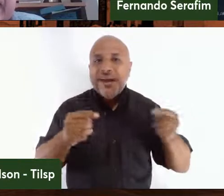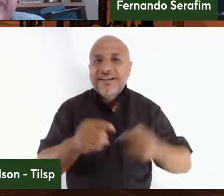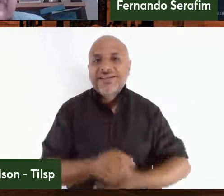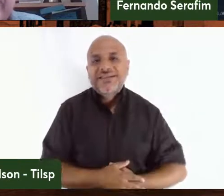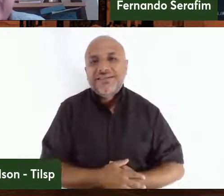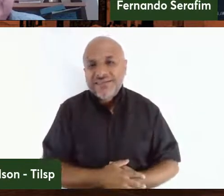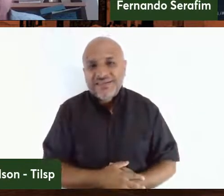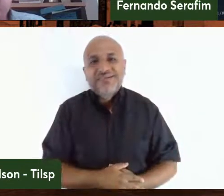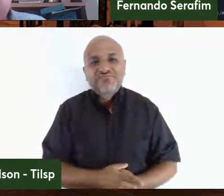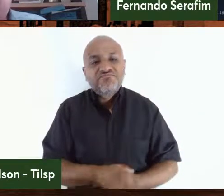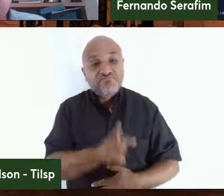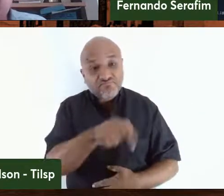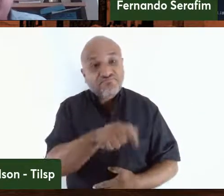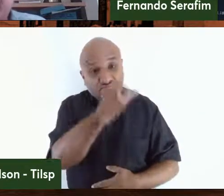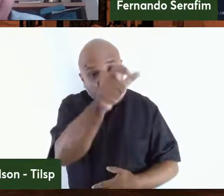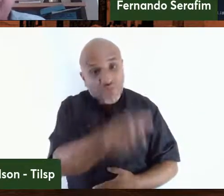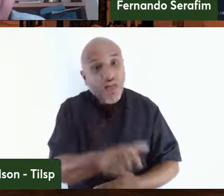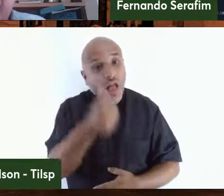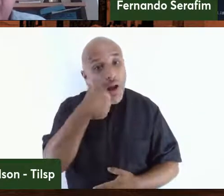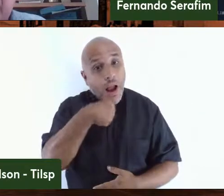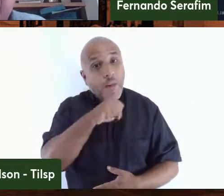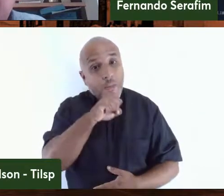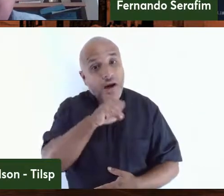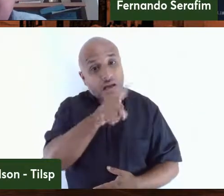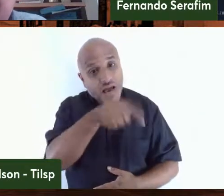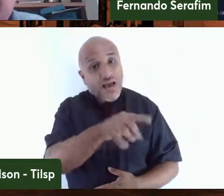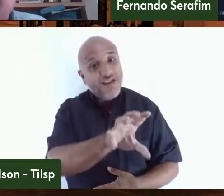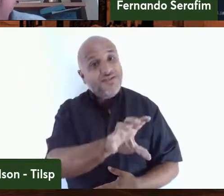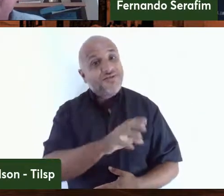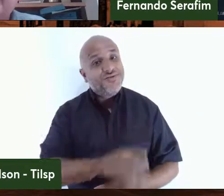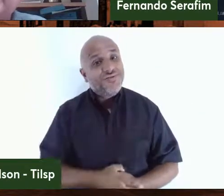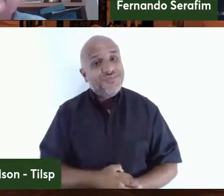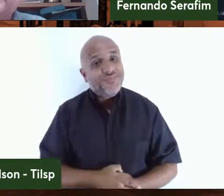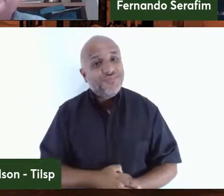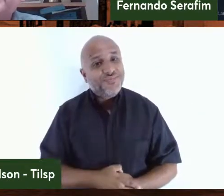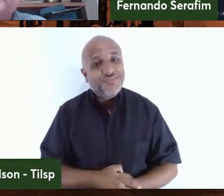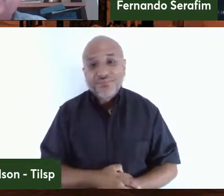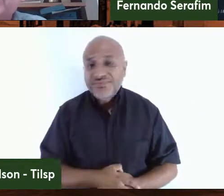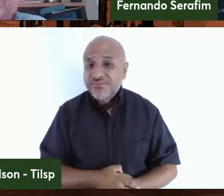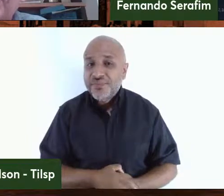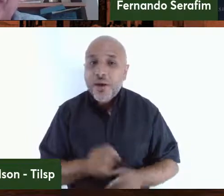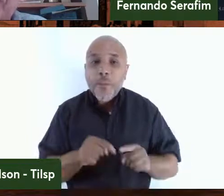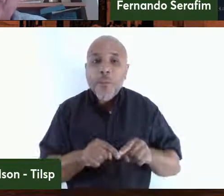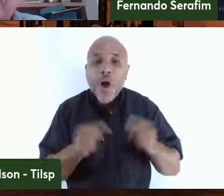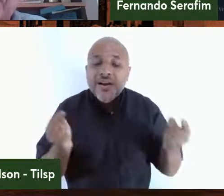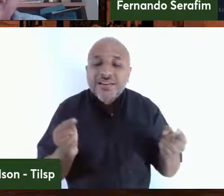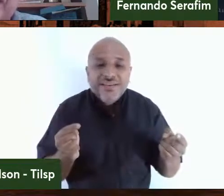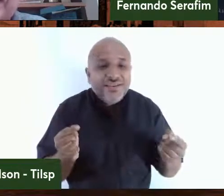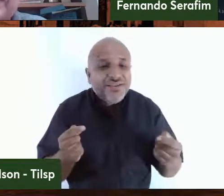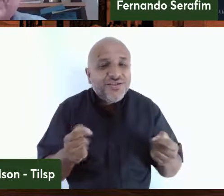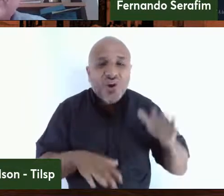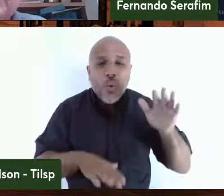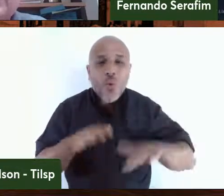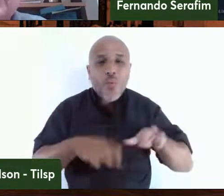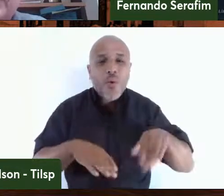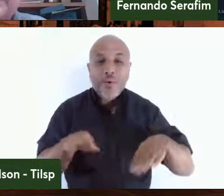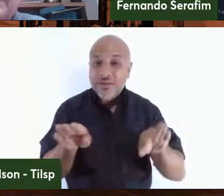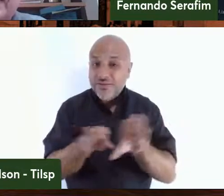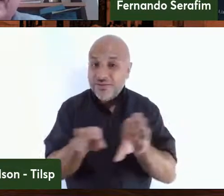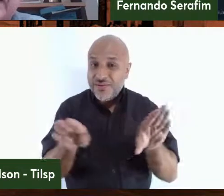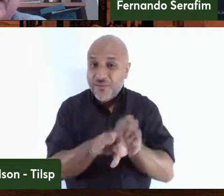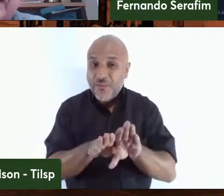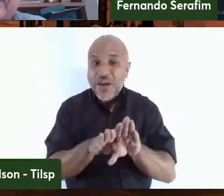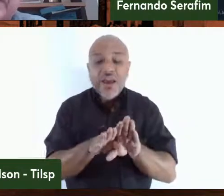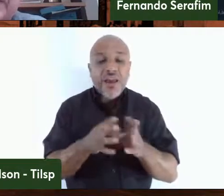E ela, de fato, é isso, né? Ela é isso, mas em algum momento também esse domínio,